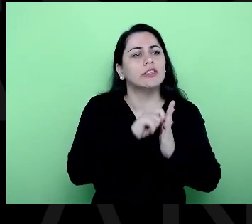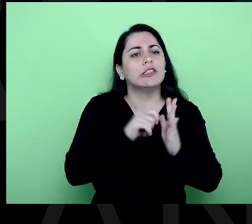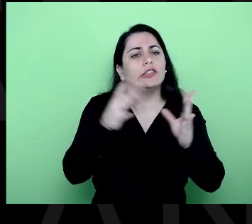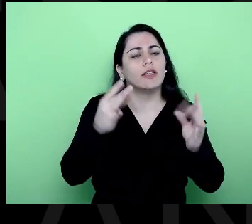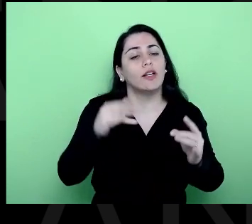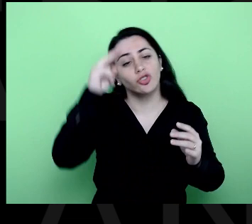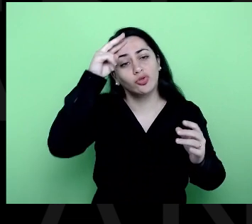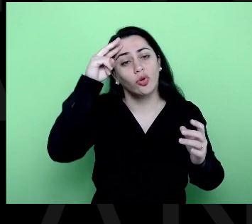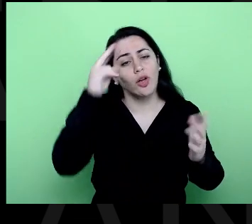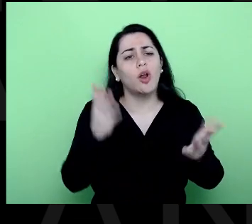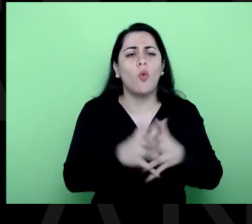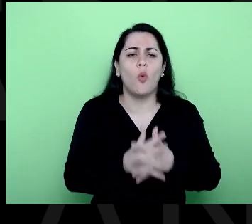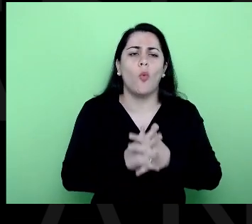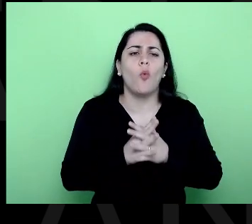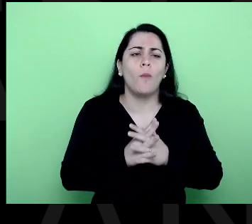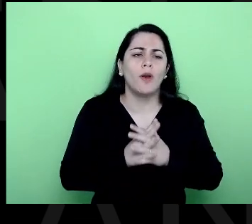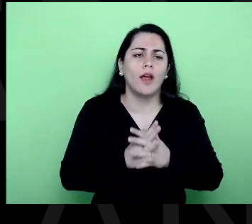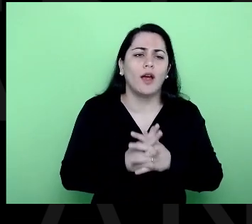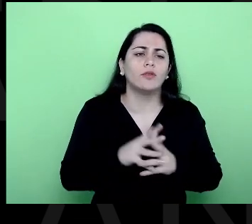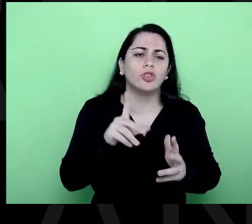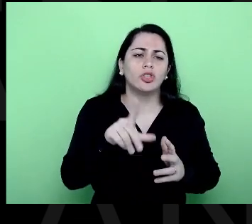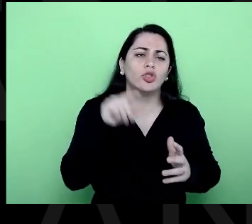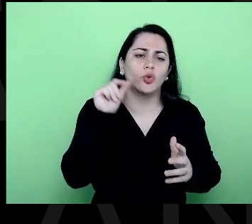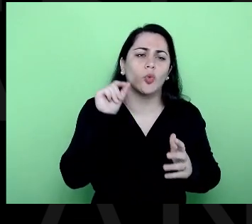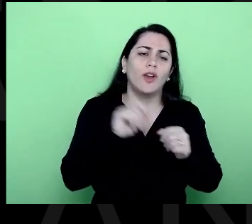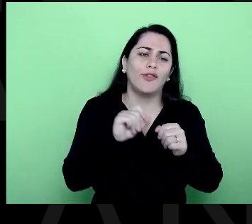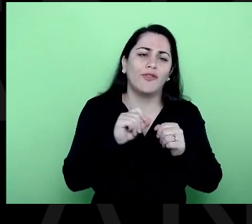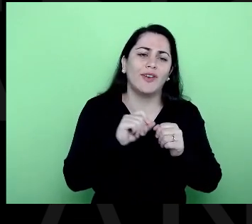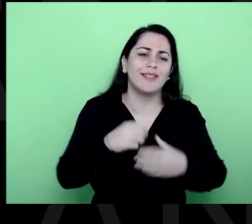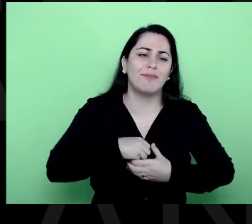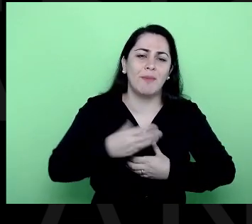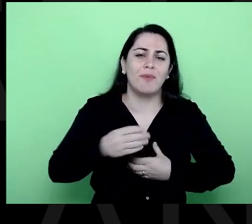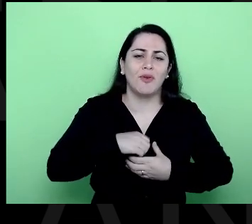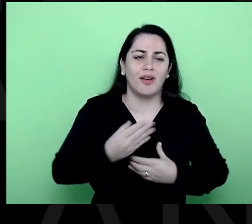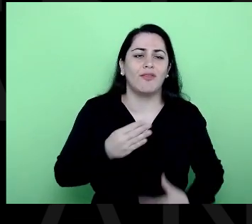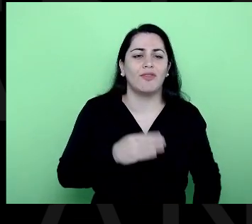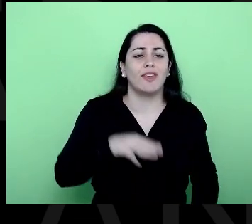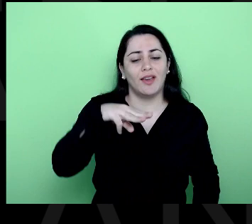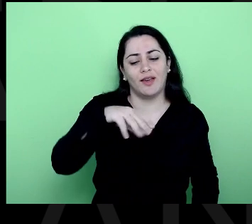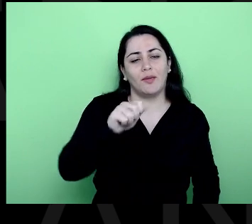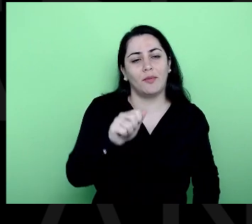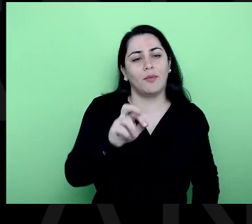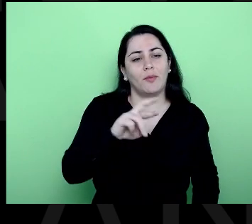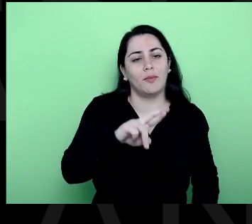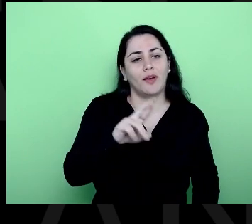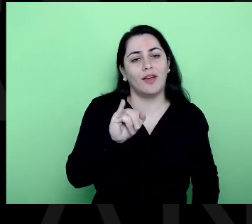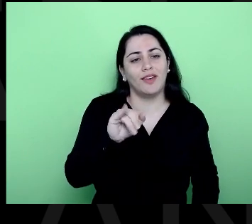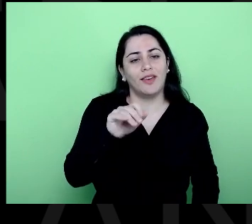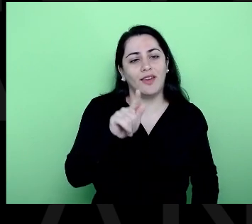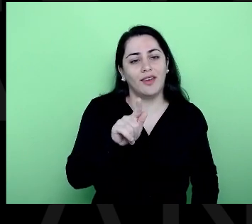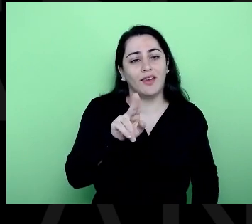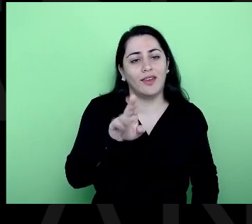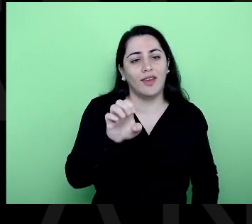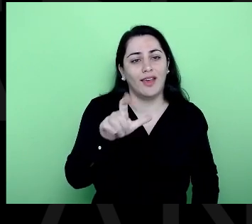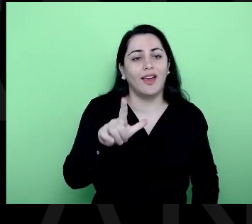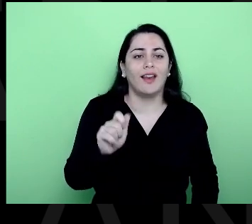é meio complicado alguém querer fazer uma biografia do Marighella. É mais complicado ainda alguém querer fazer uma biografia